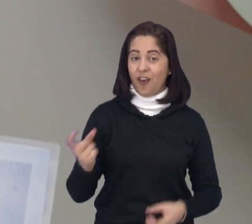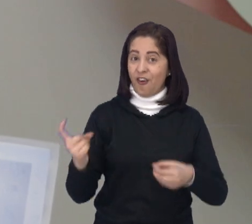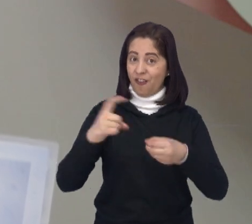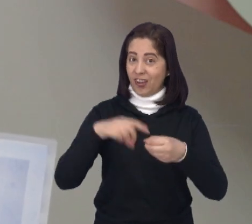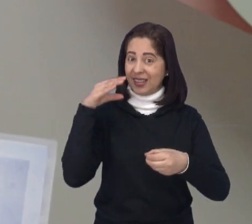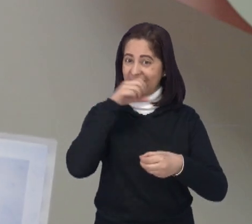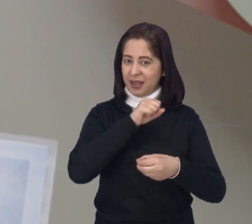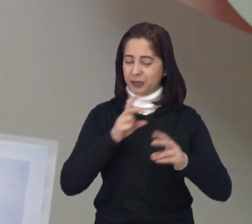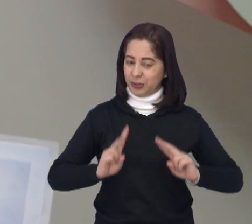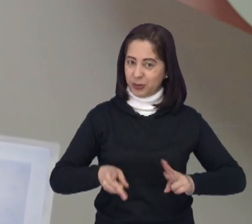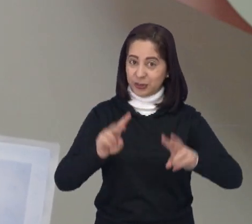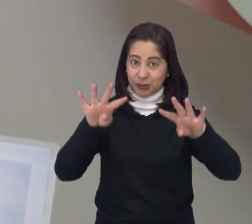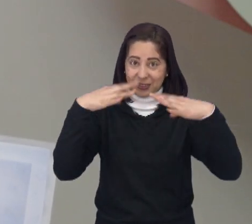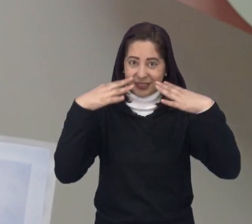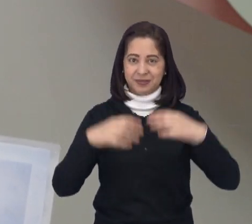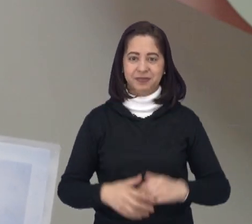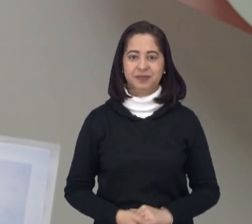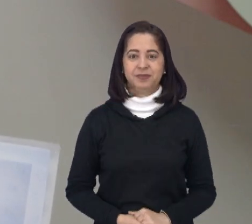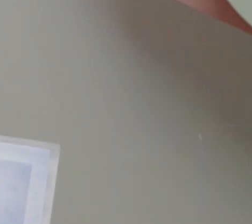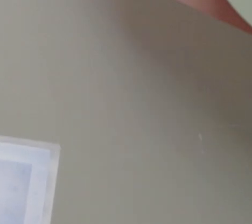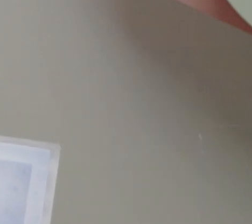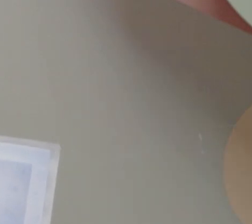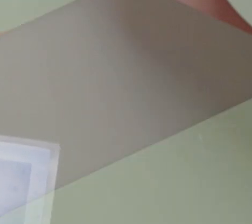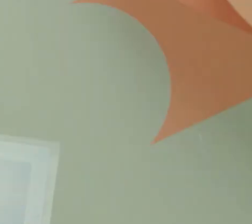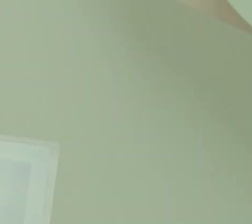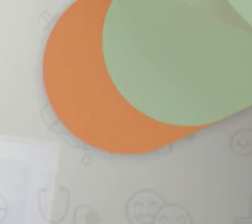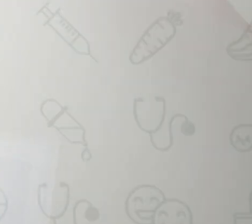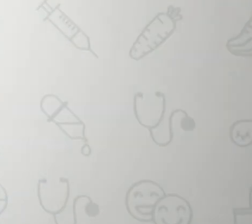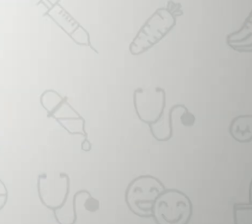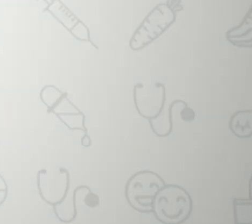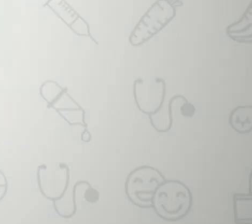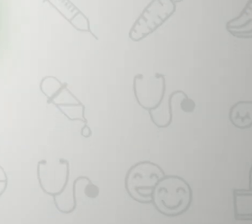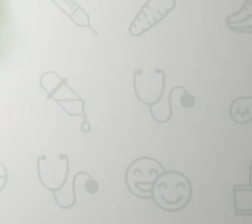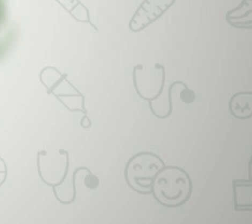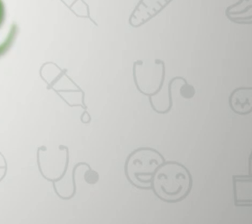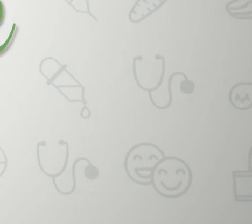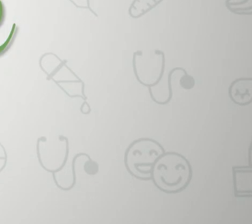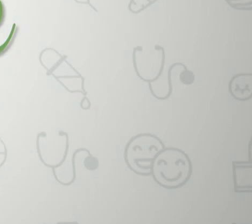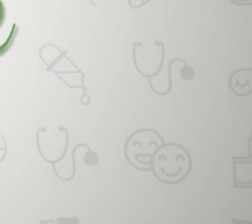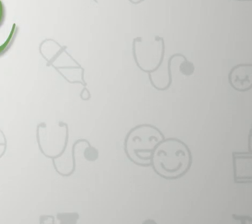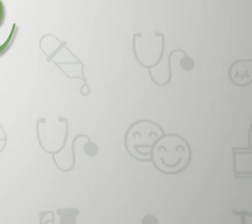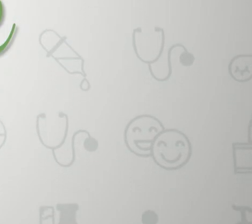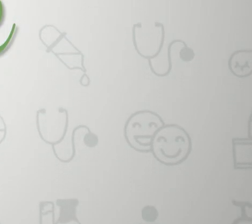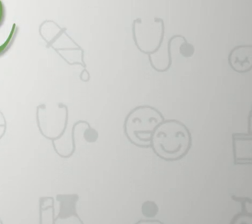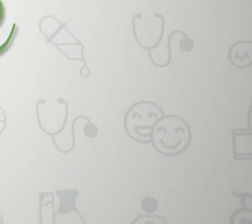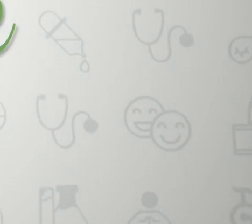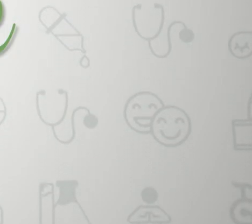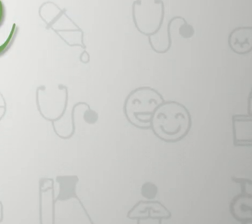voltamos, fica aí.